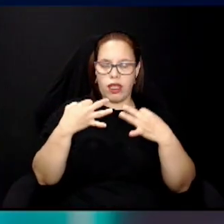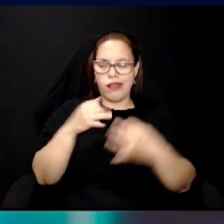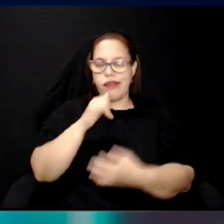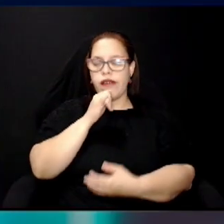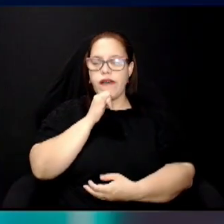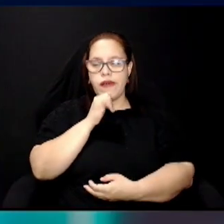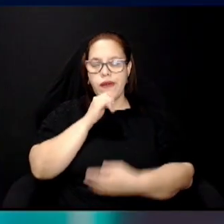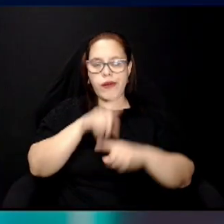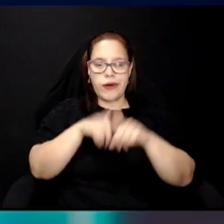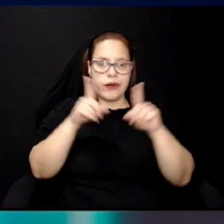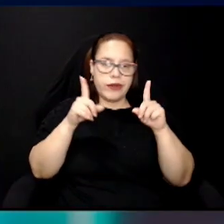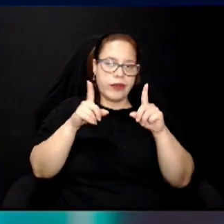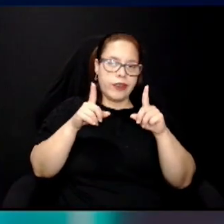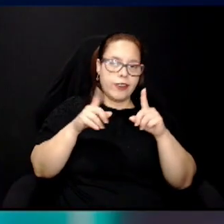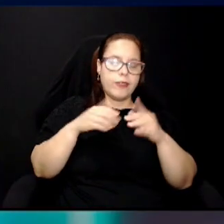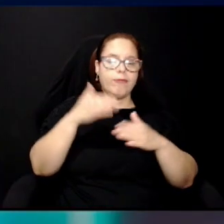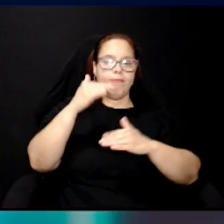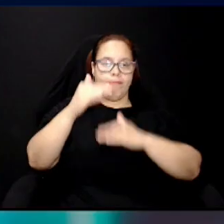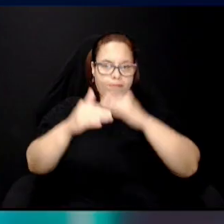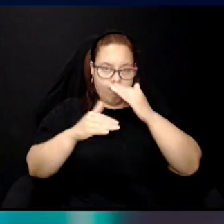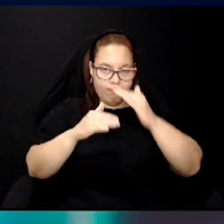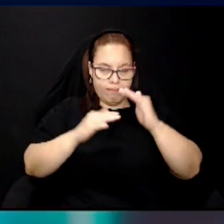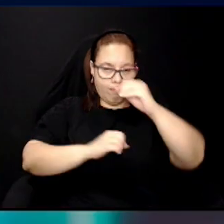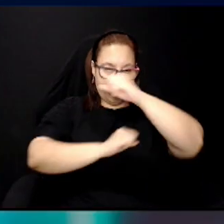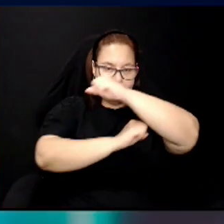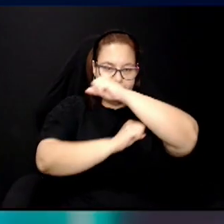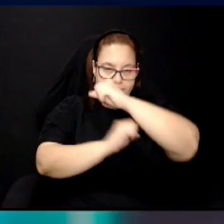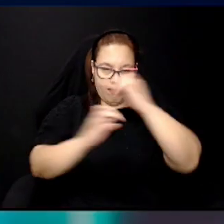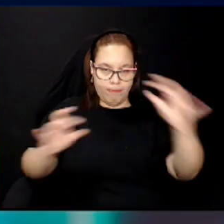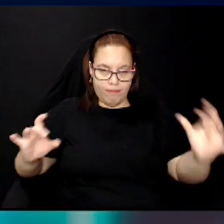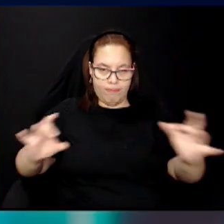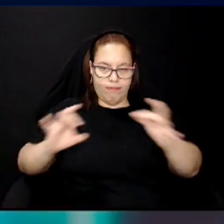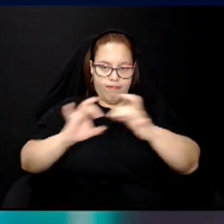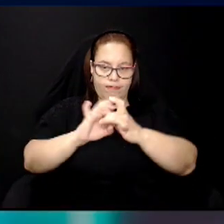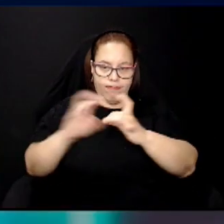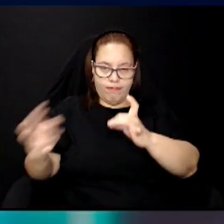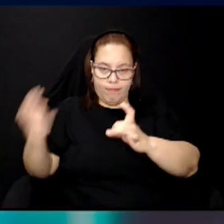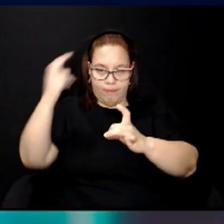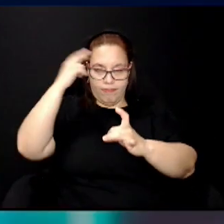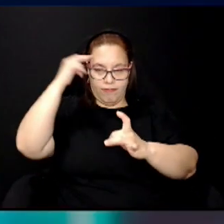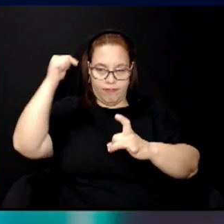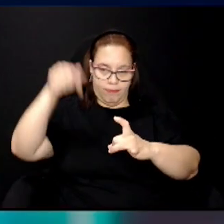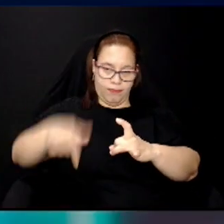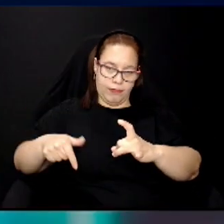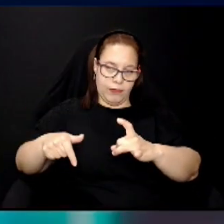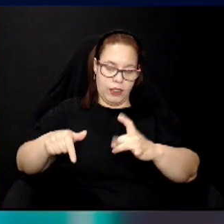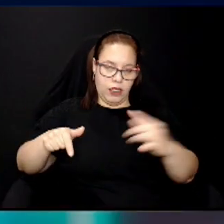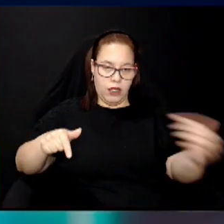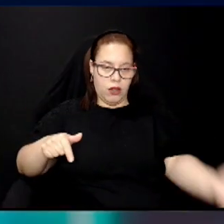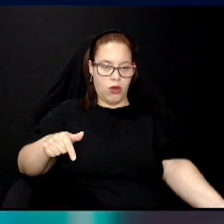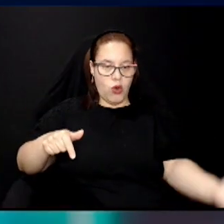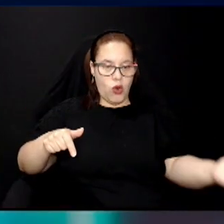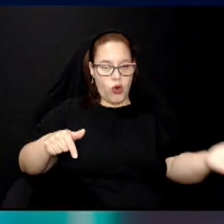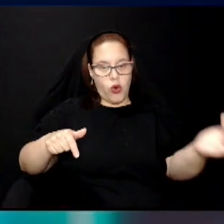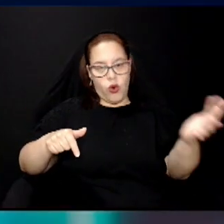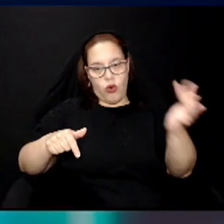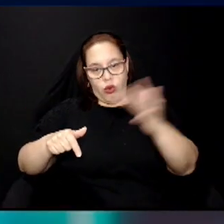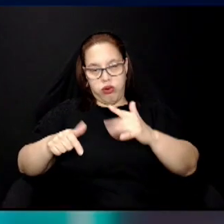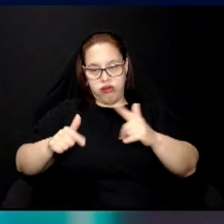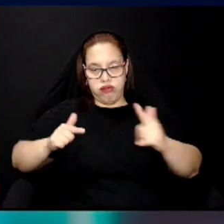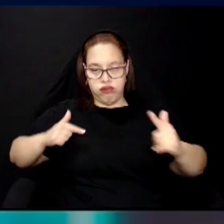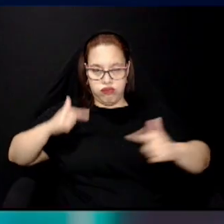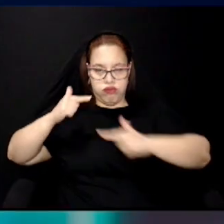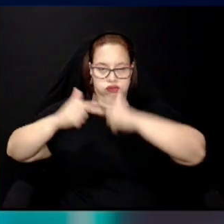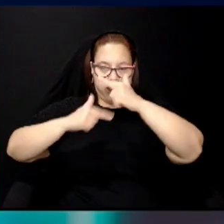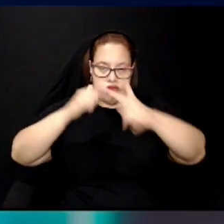um construtor de pontes entre culturas, entre gerações entre a